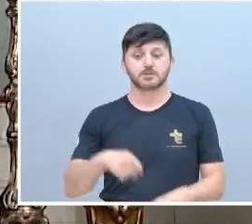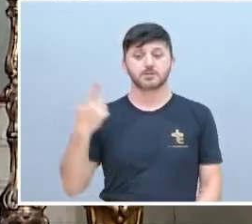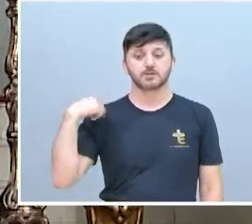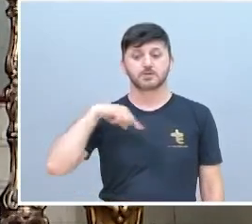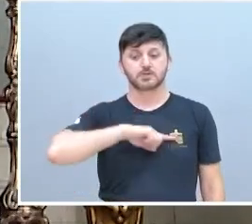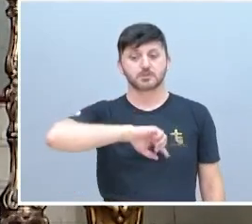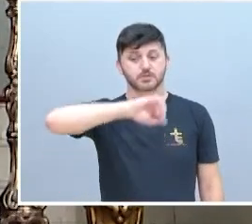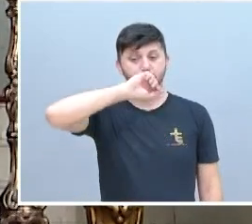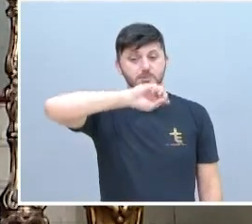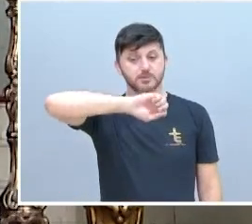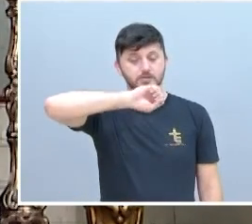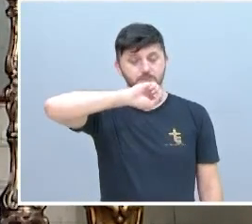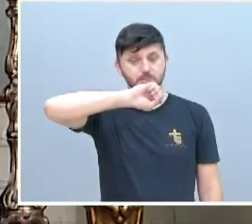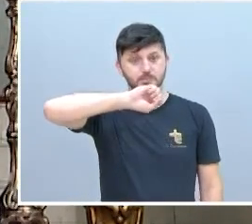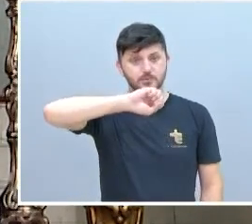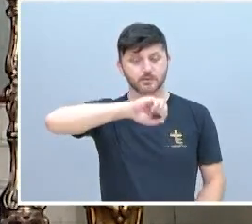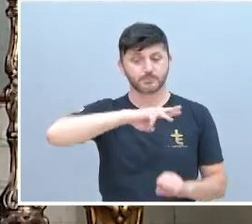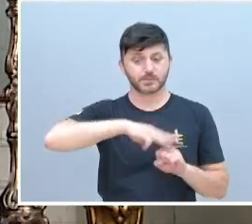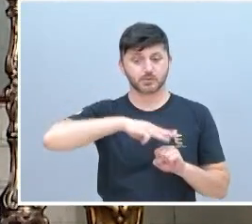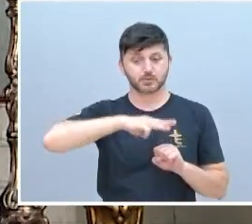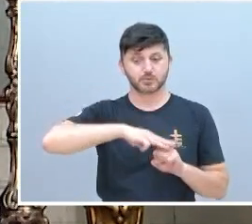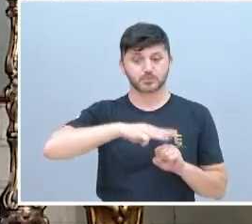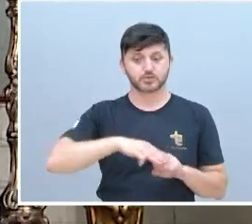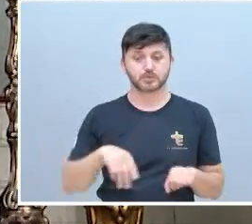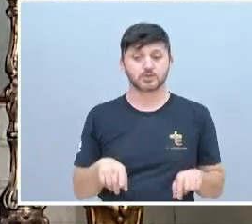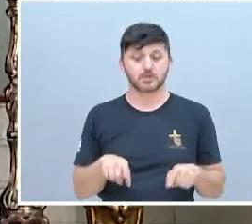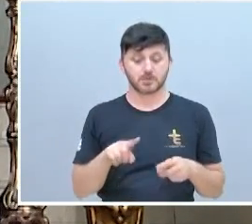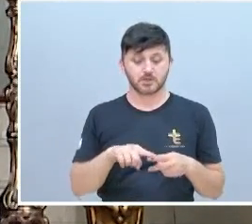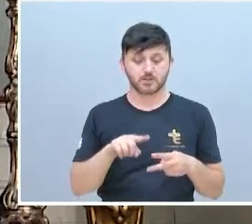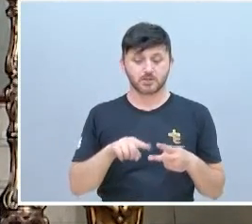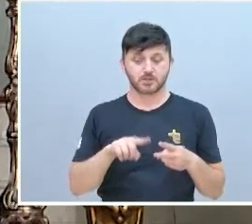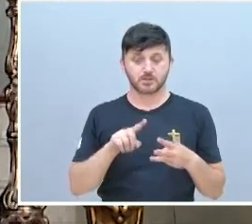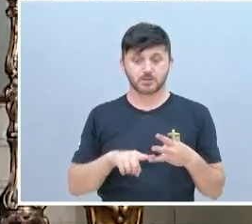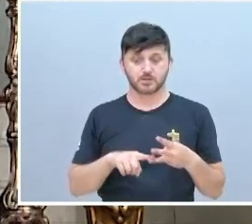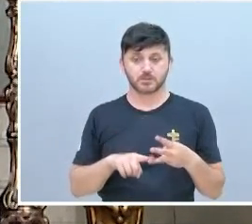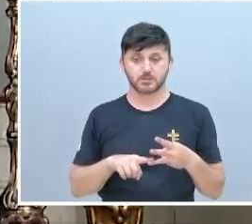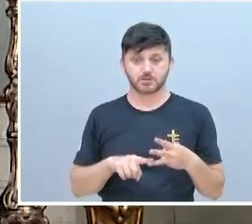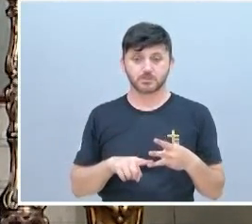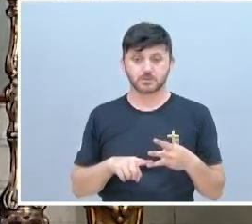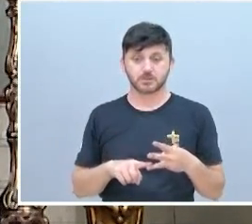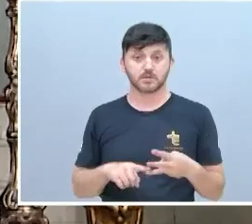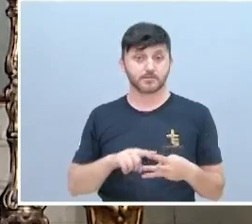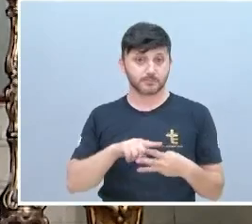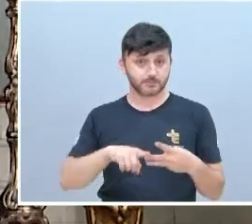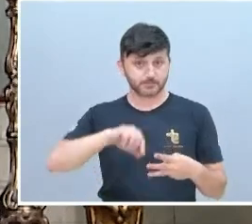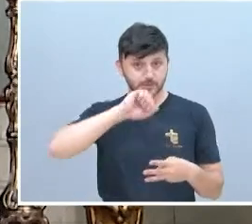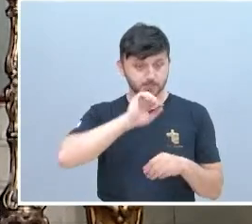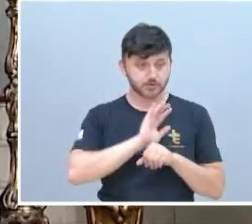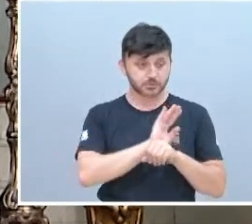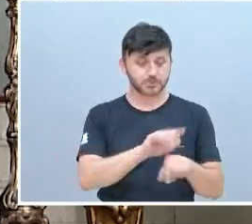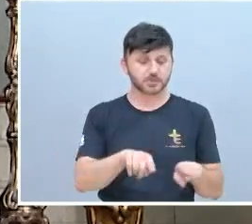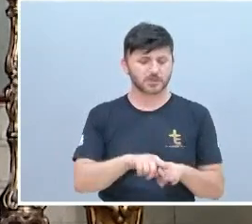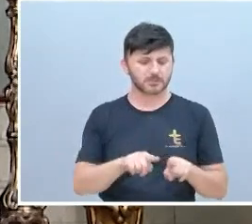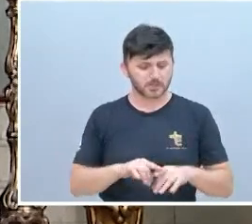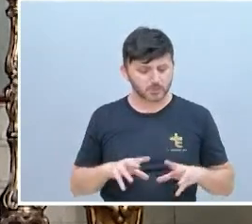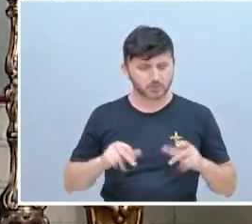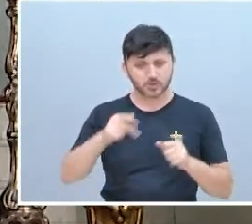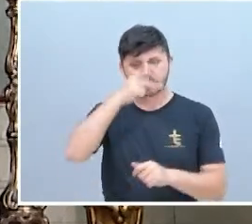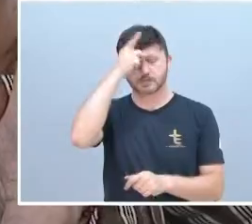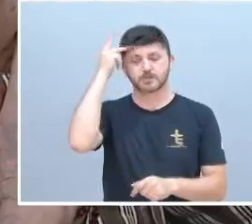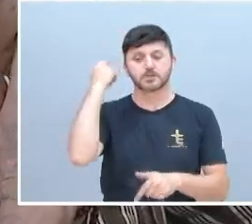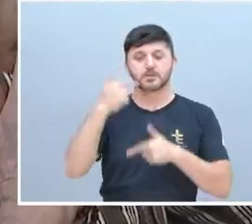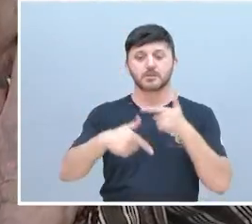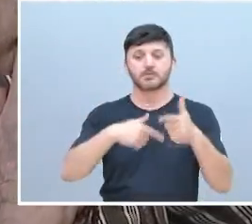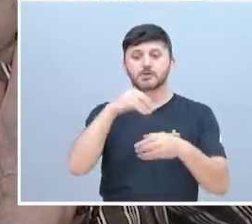Francisco, com nosso Arcebispo José Antônio Peruzzi e seus auxiliares, e todos os ministros do vosso